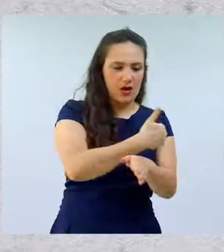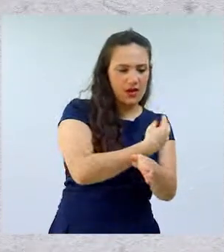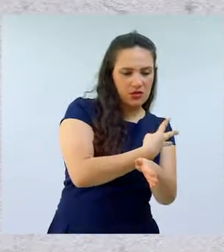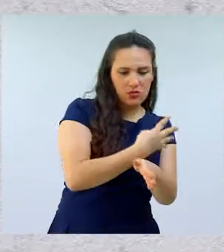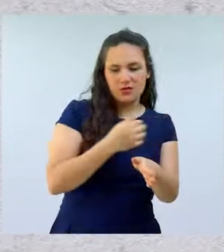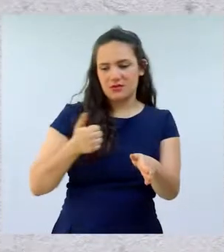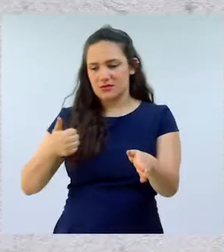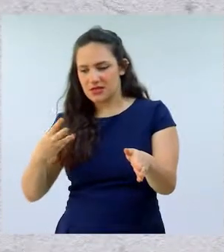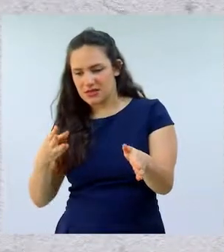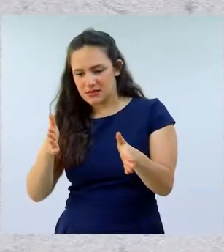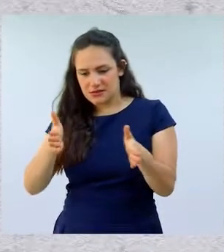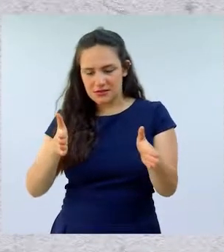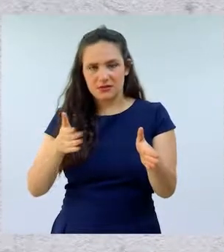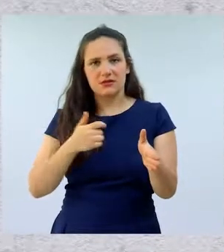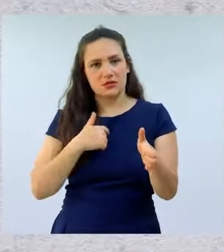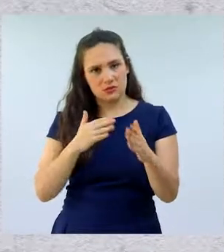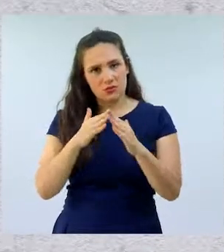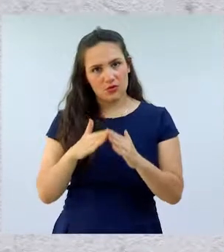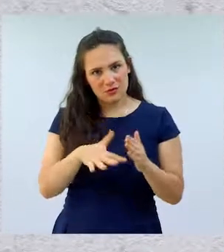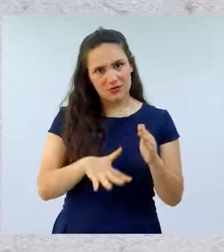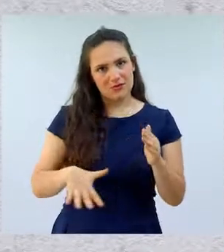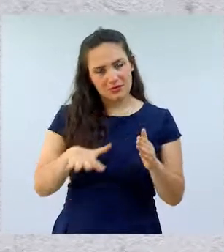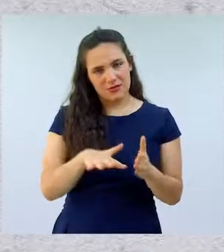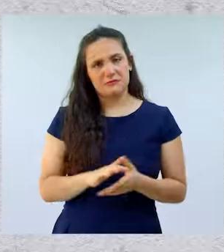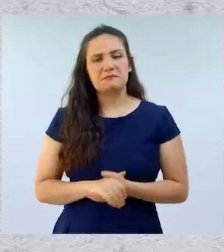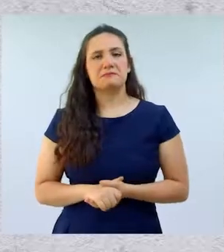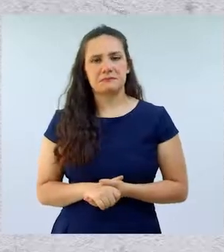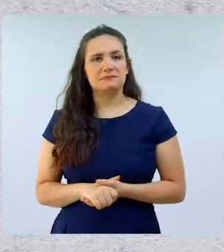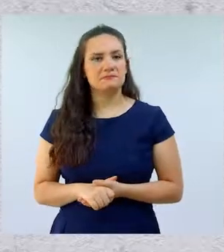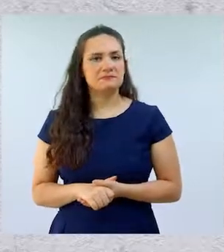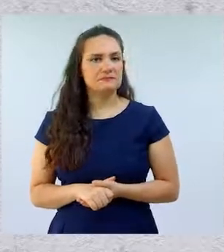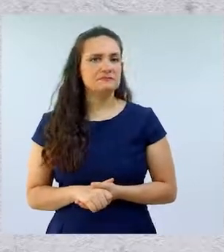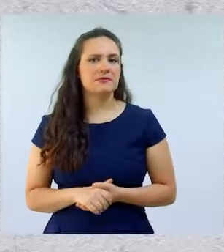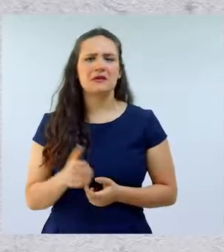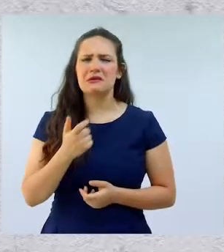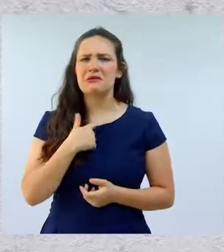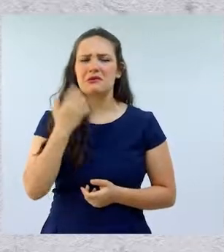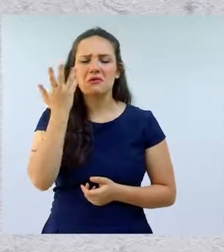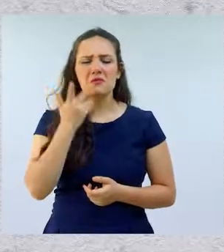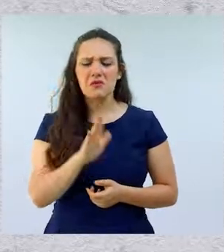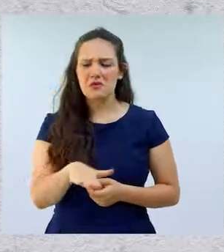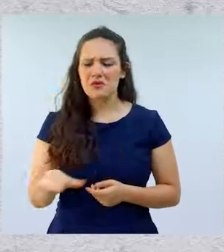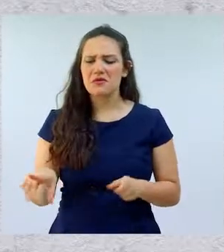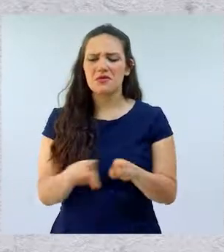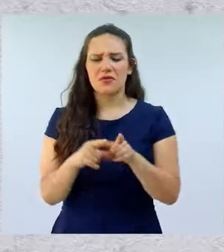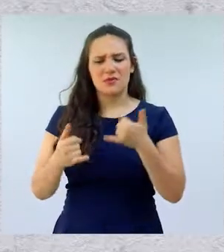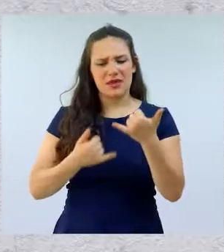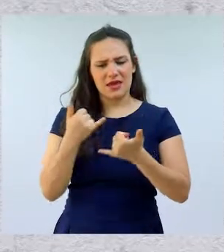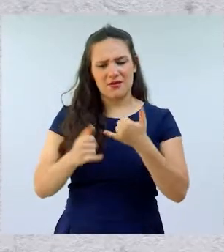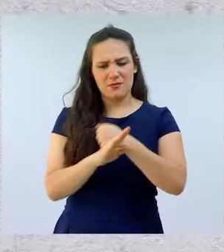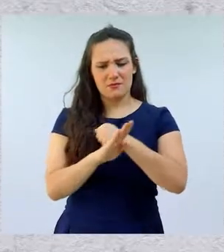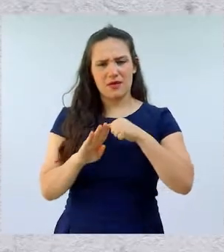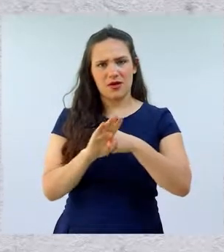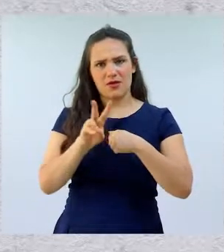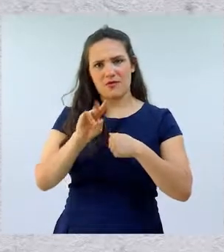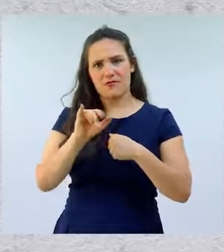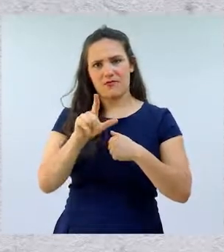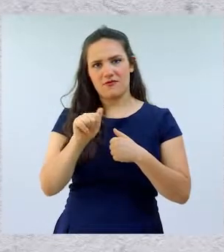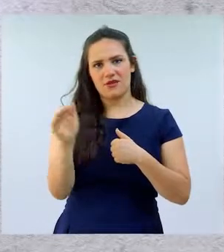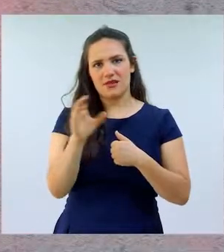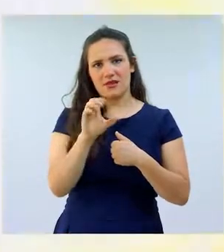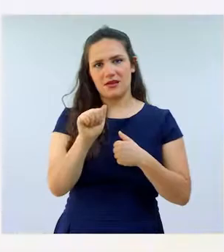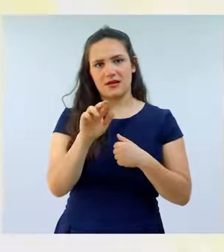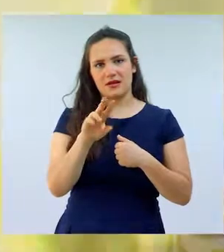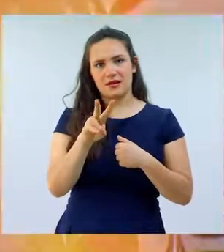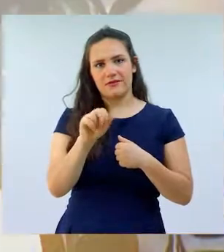13 de maio. E foi criado ali naquela região? Fui criado naquela região, já tive também uma época de criança aqui na Vila Carvalho mesmo. Então, porque eu sou